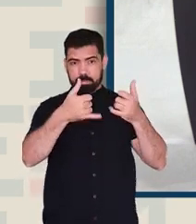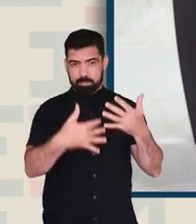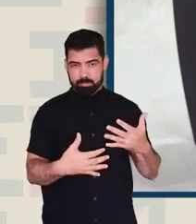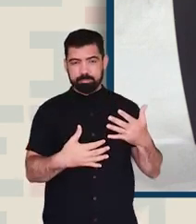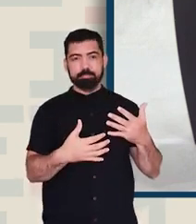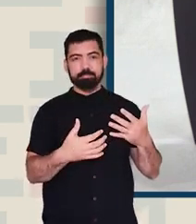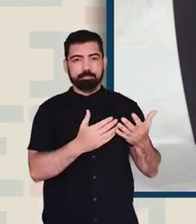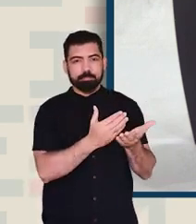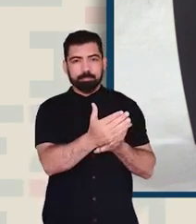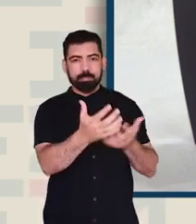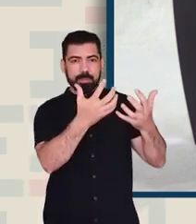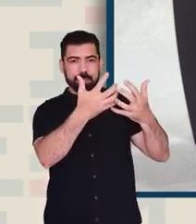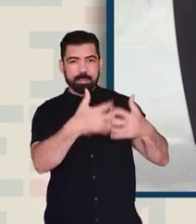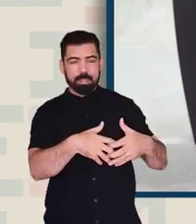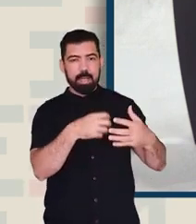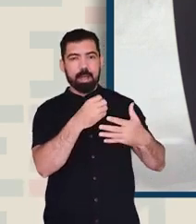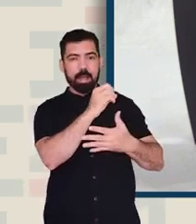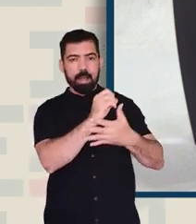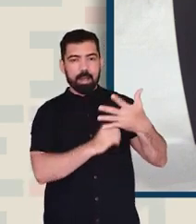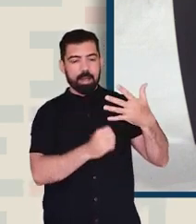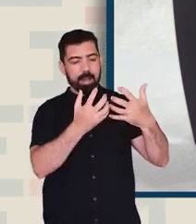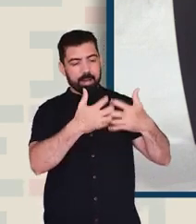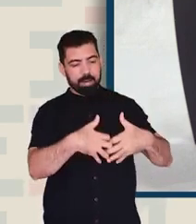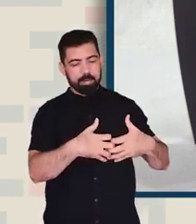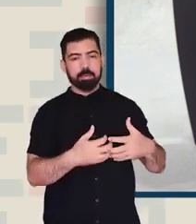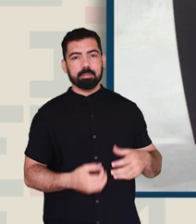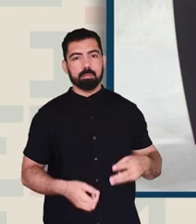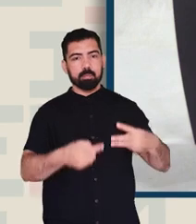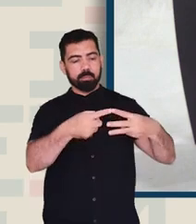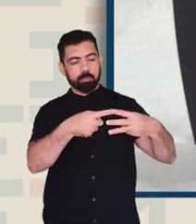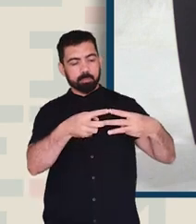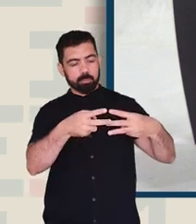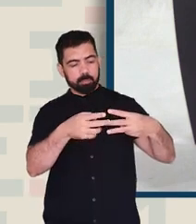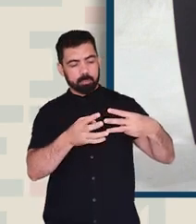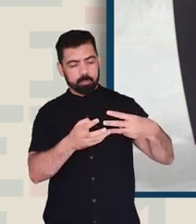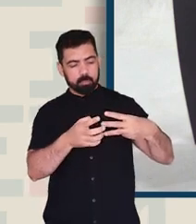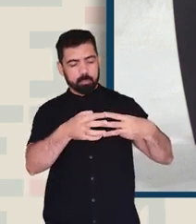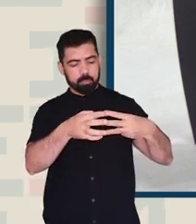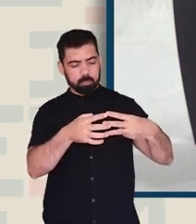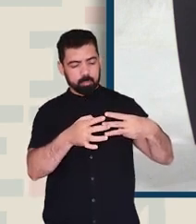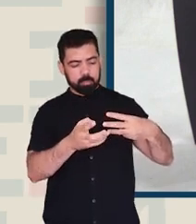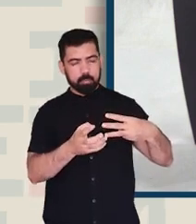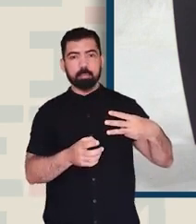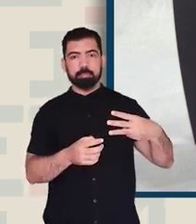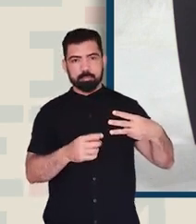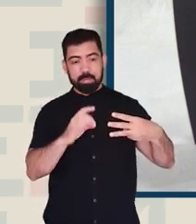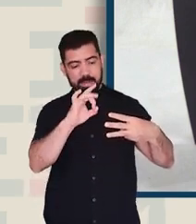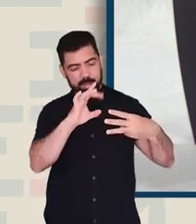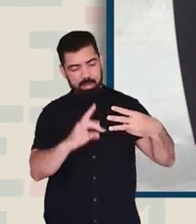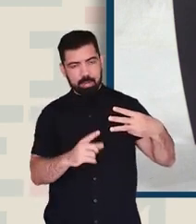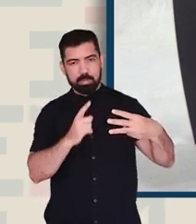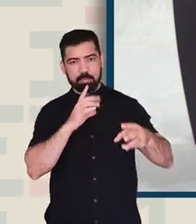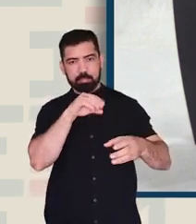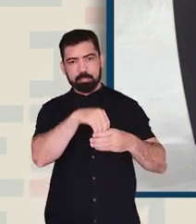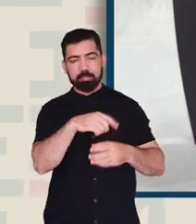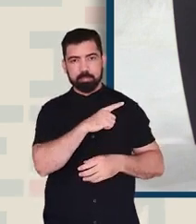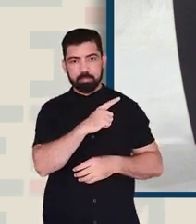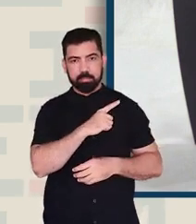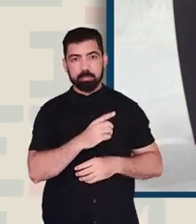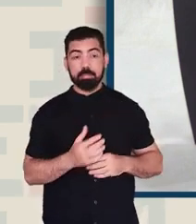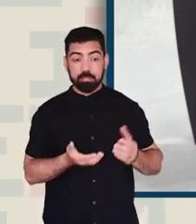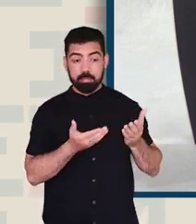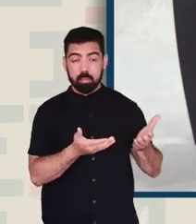falei no início da série harmônica em cada uma das chaves, em cada uma das digitações possíveis no